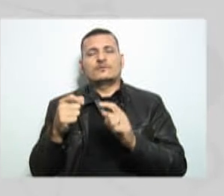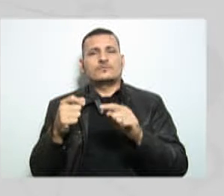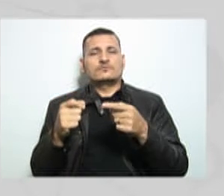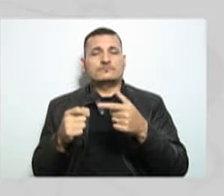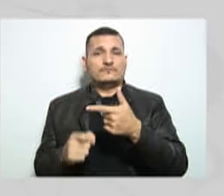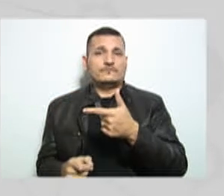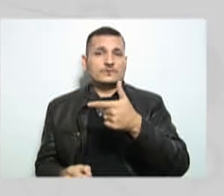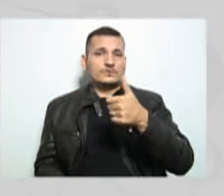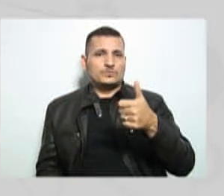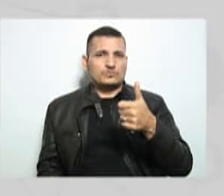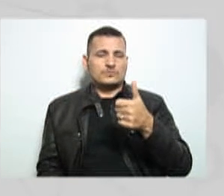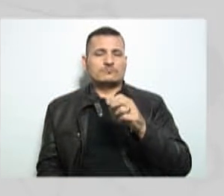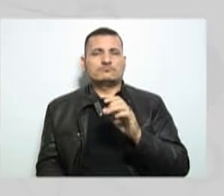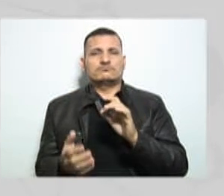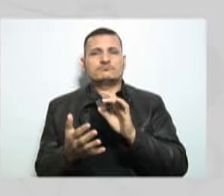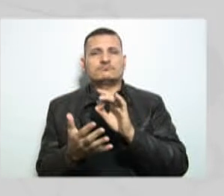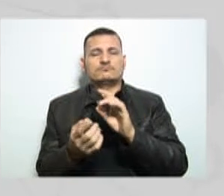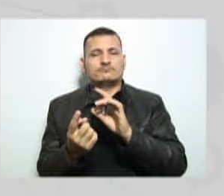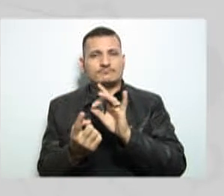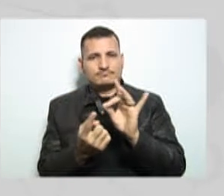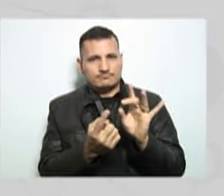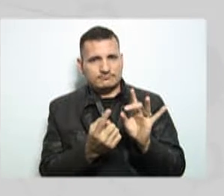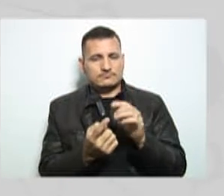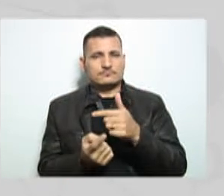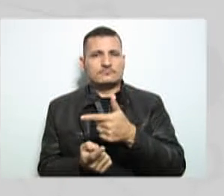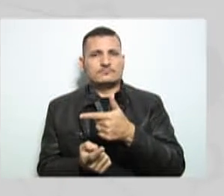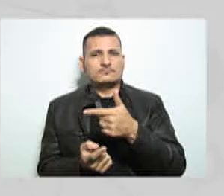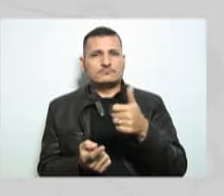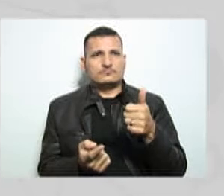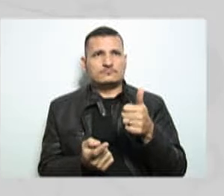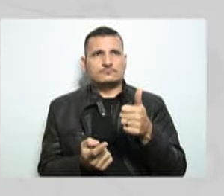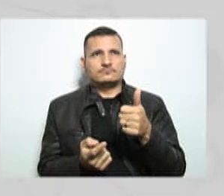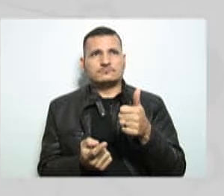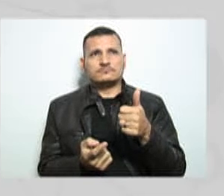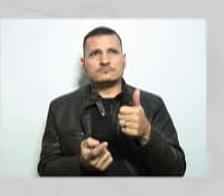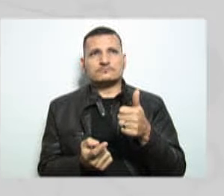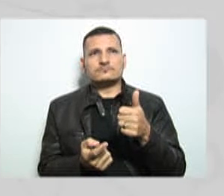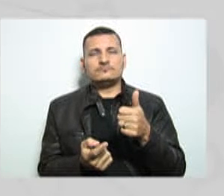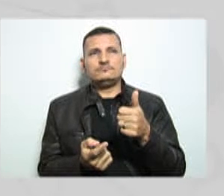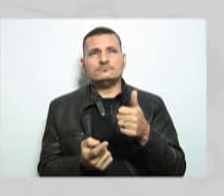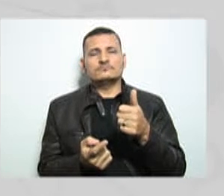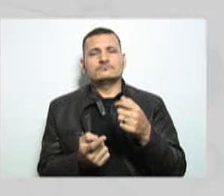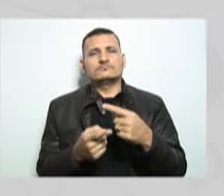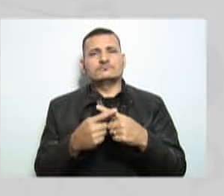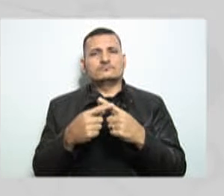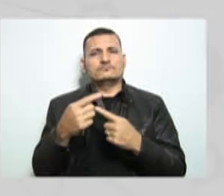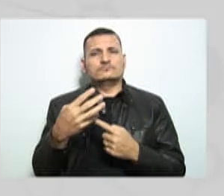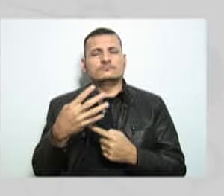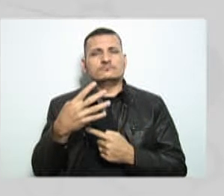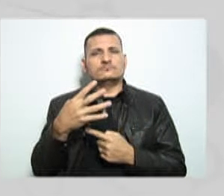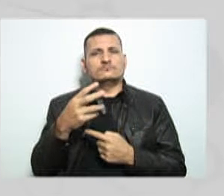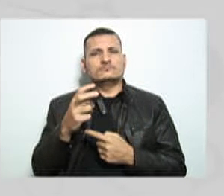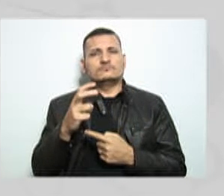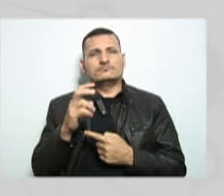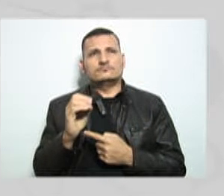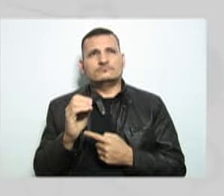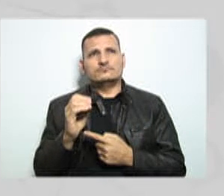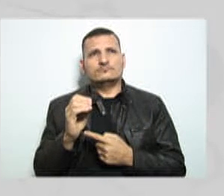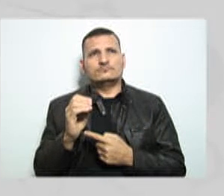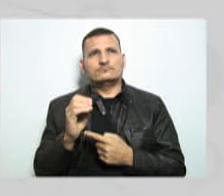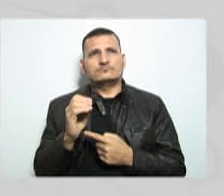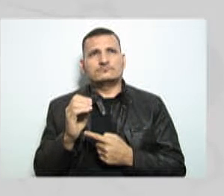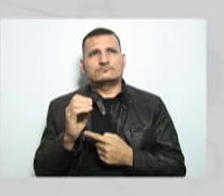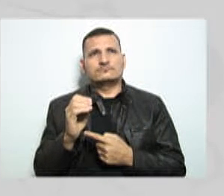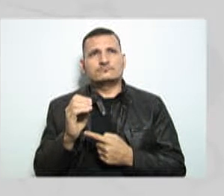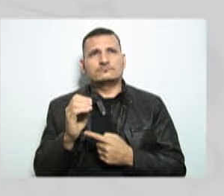unidades aqui, ó, do que estava dos 30 a R$ 4,50, tá bom? Chegando num total